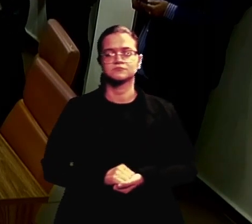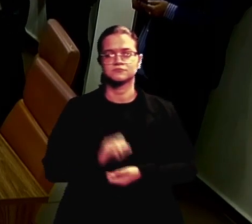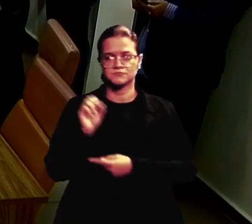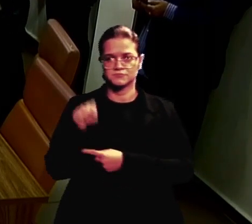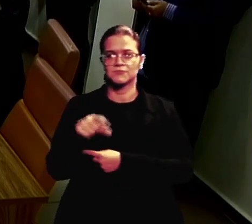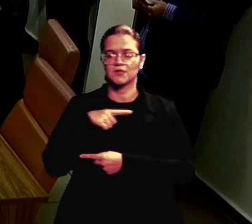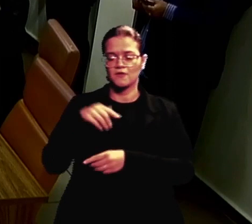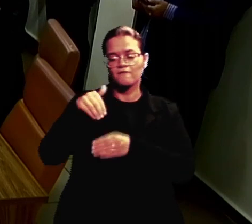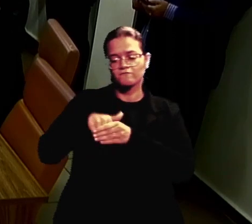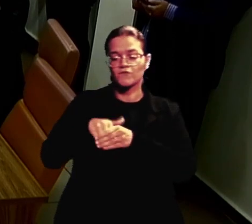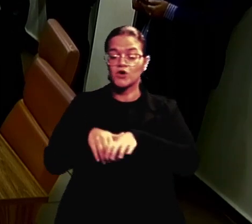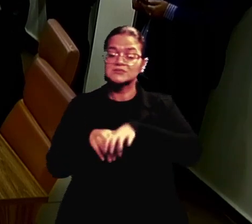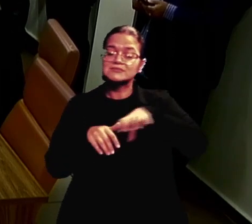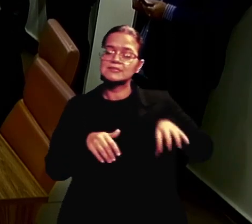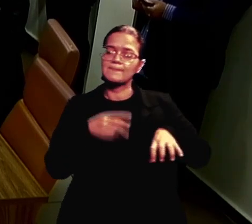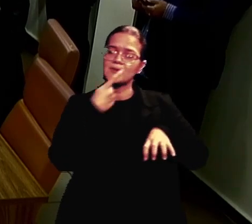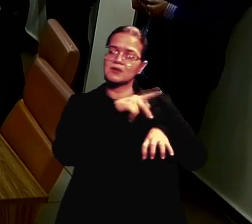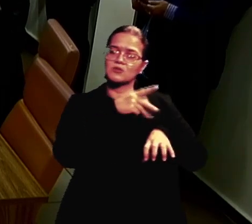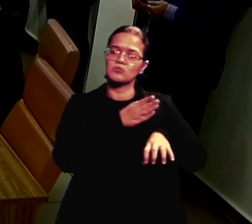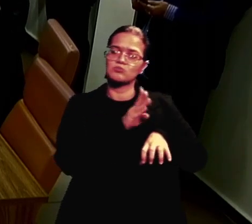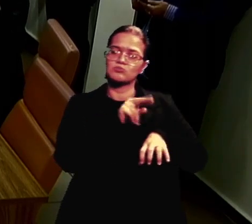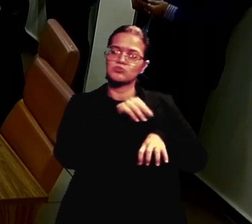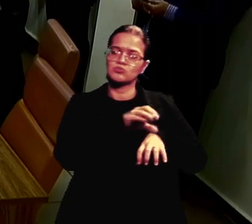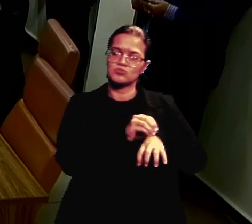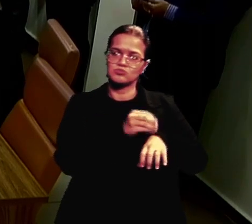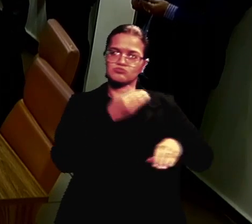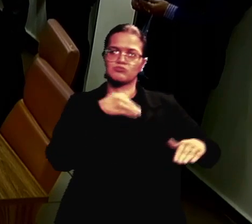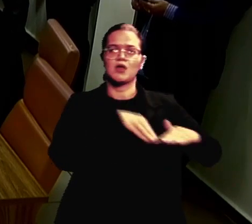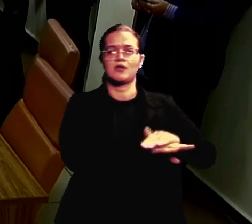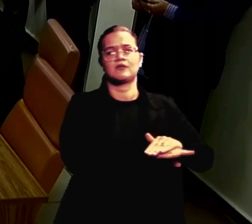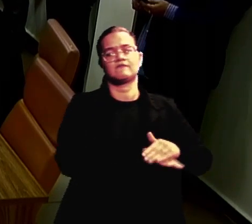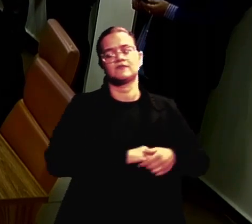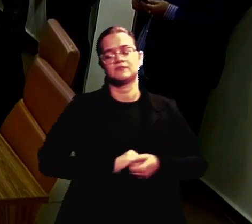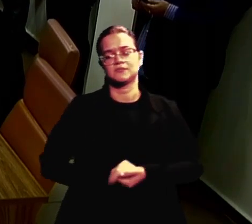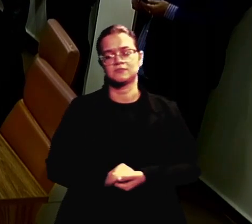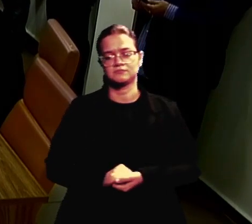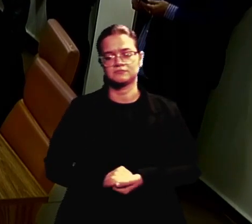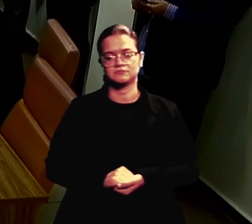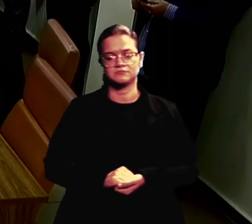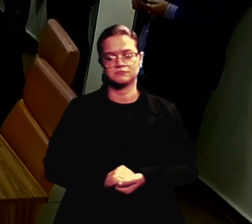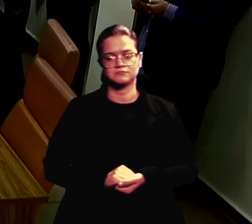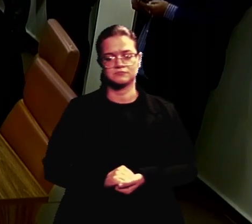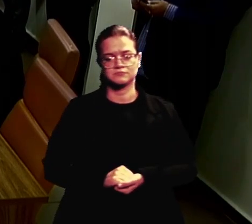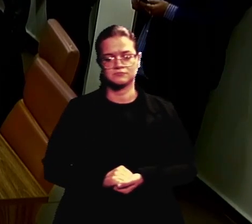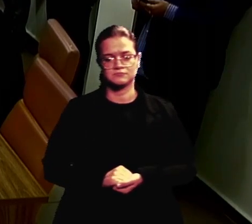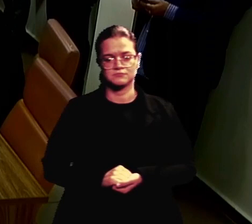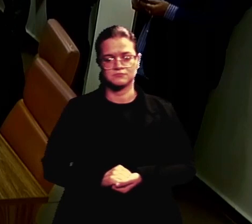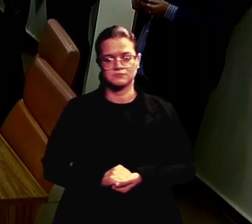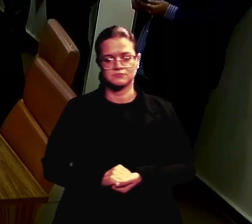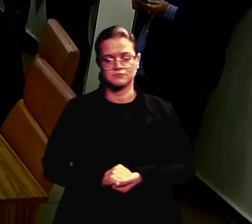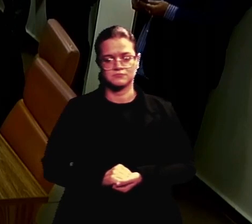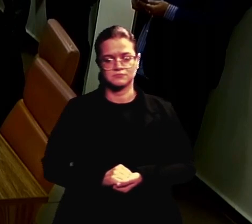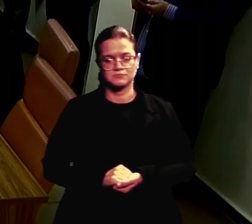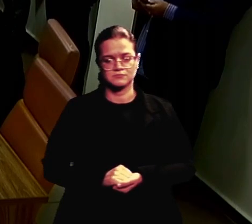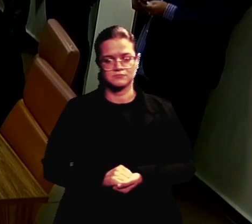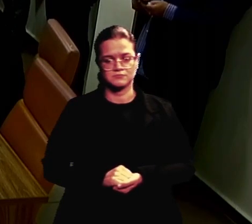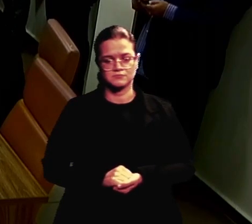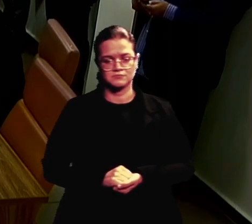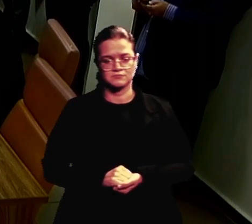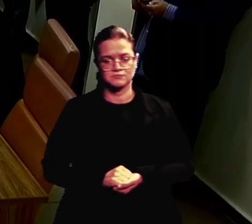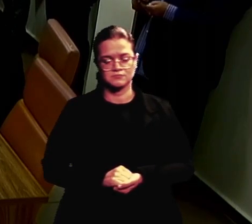Sim, teve um voto em separado do vereador Bruno Diniz pelo arquivamento. Meu também, presidente. Não, eu... Está